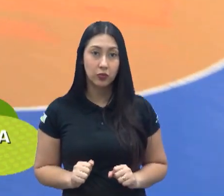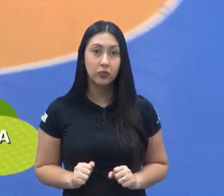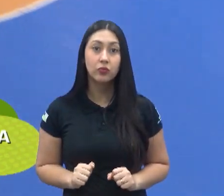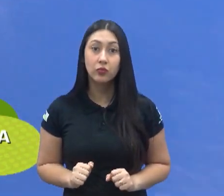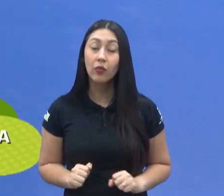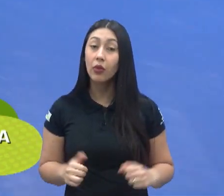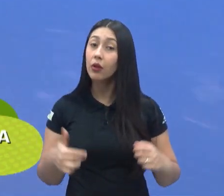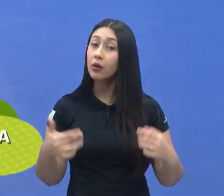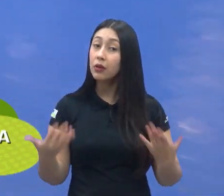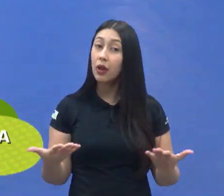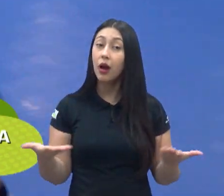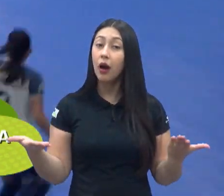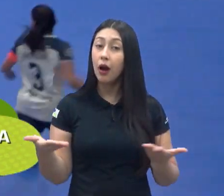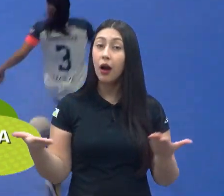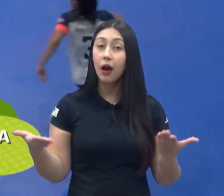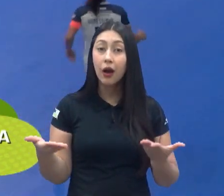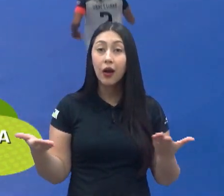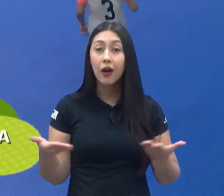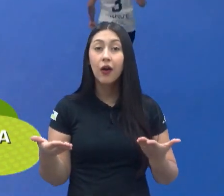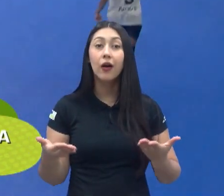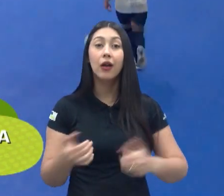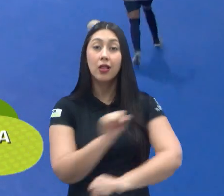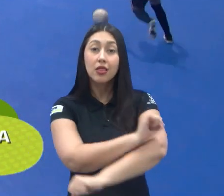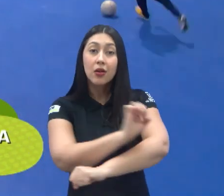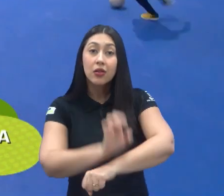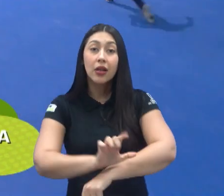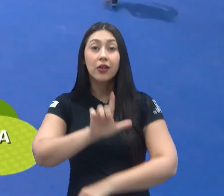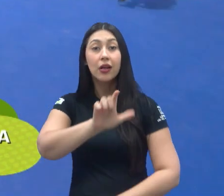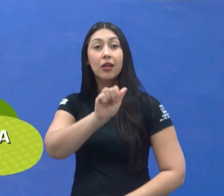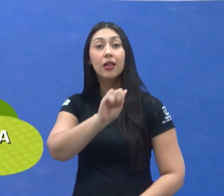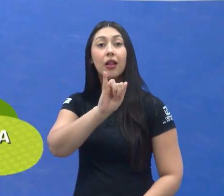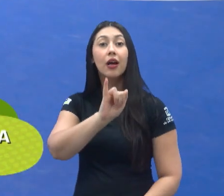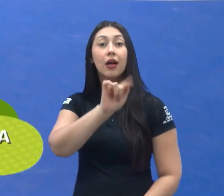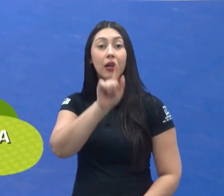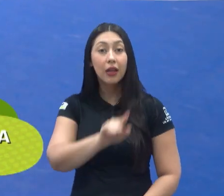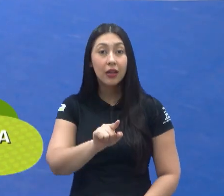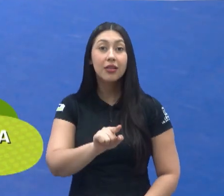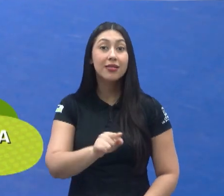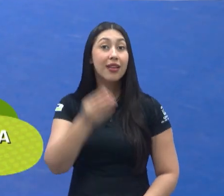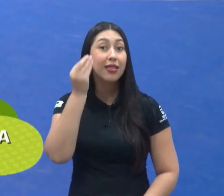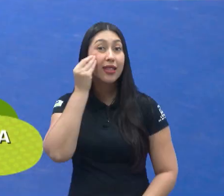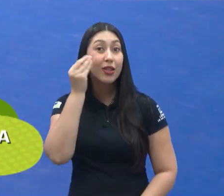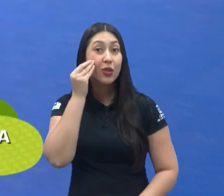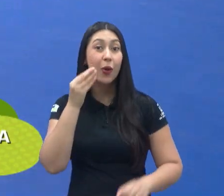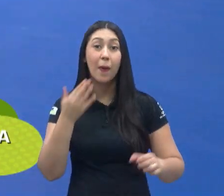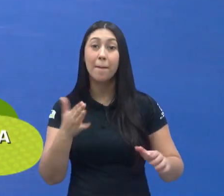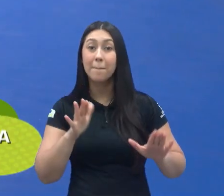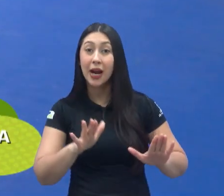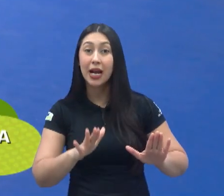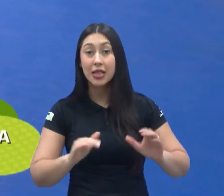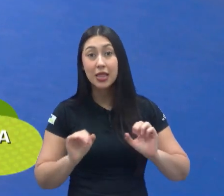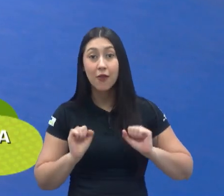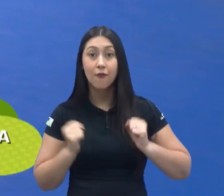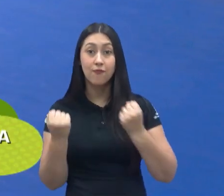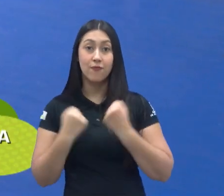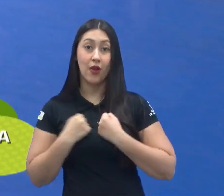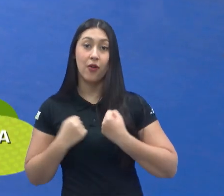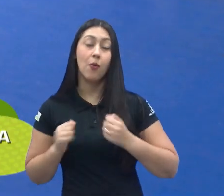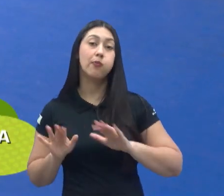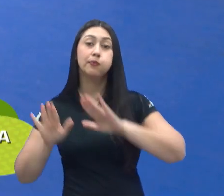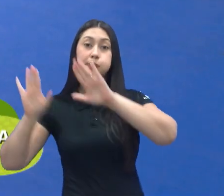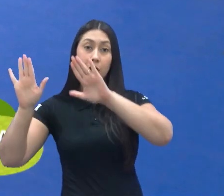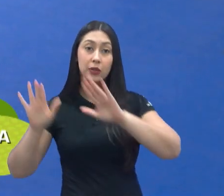Aí foi a vez da arqueira da São Carlense, Laís, aparecer e evitar 2 gols, de Andressinha e depois